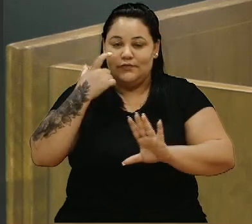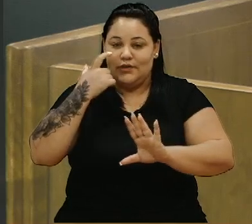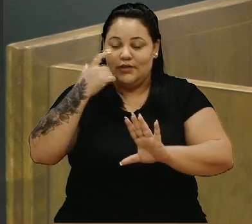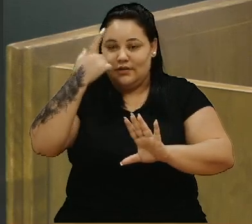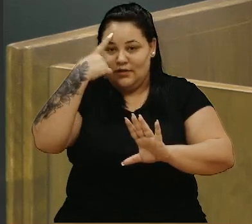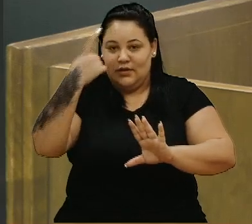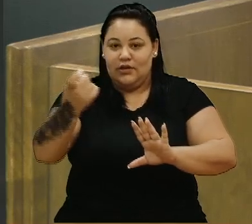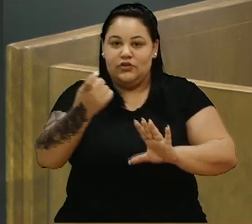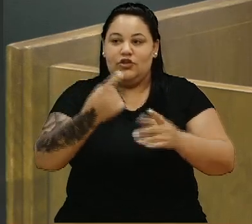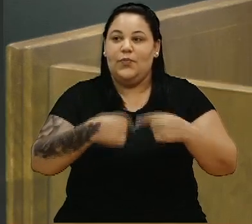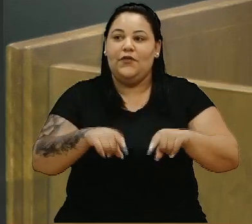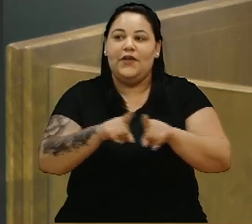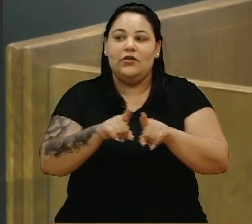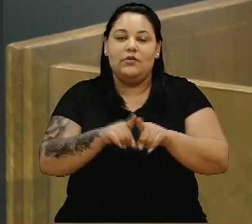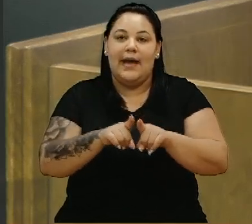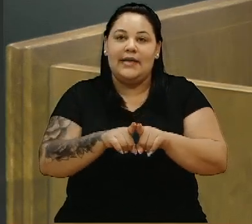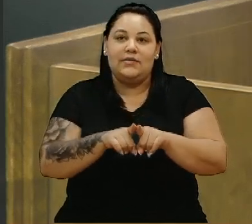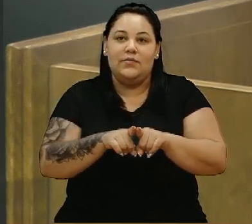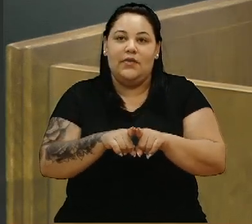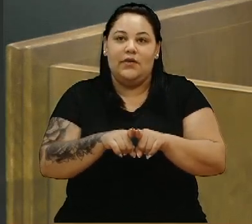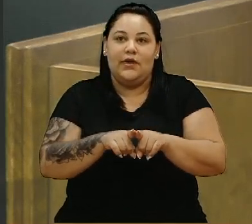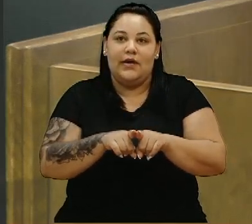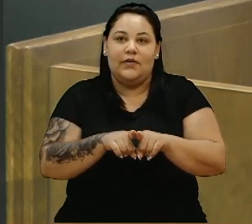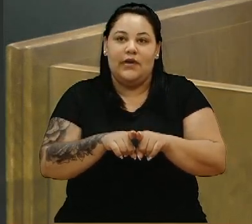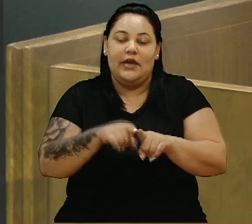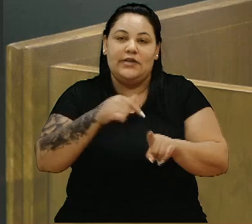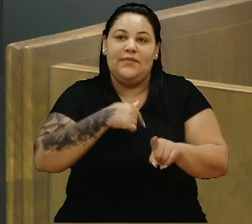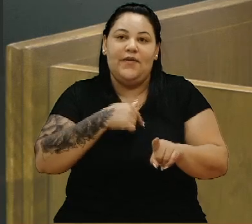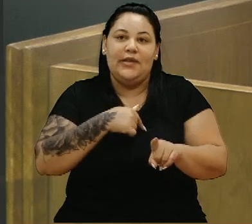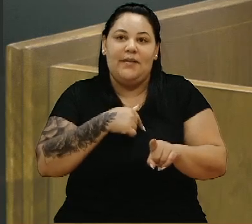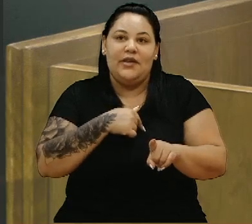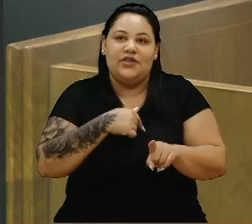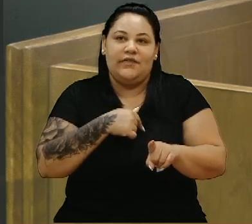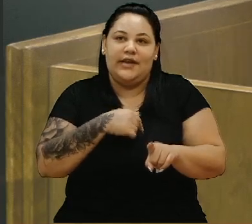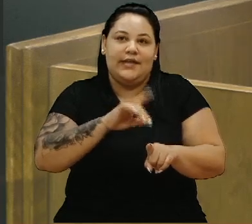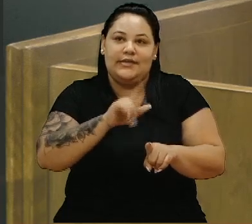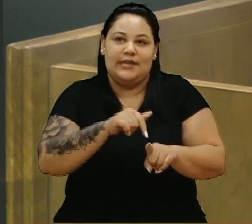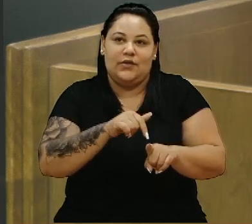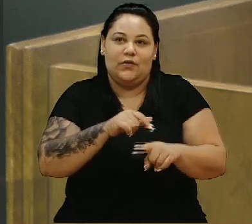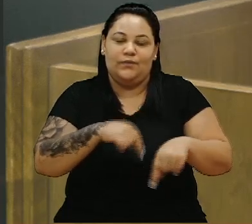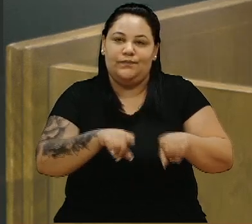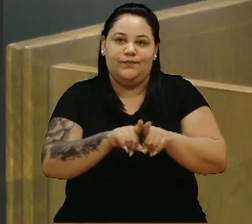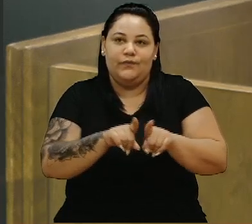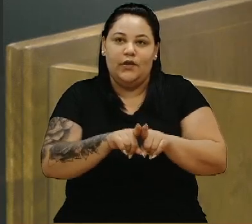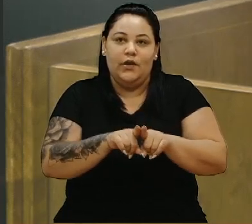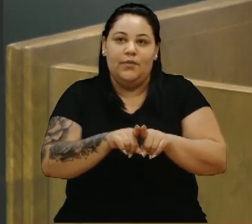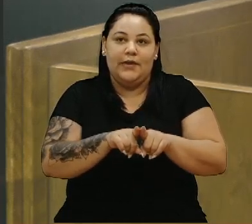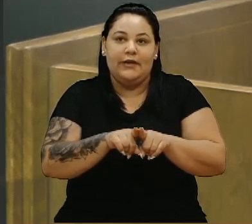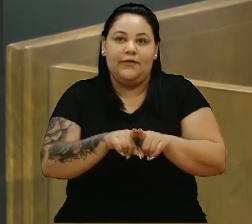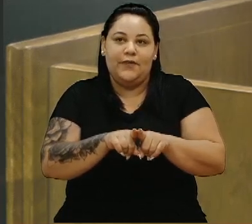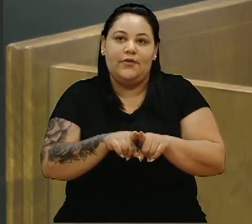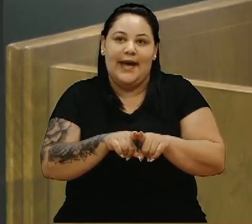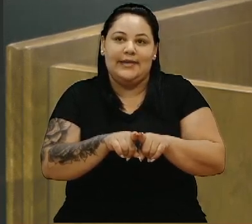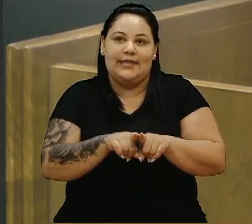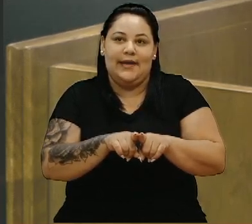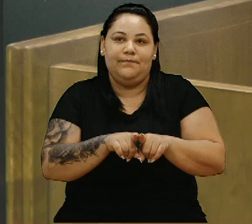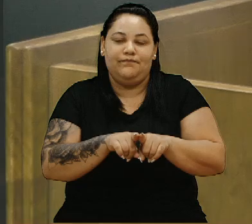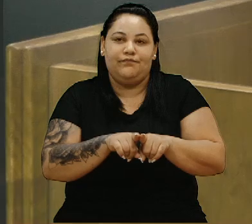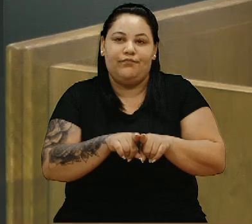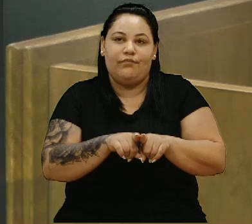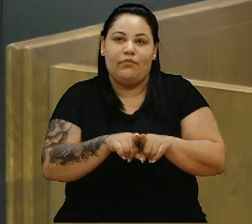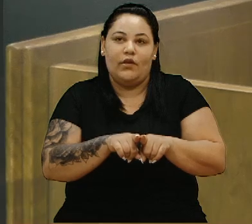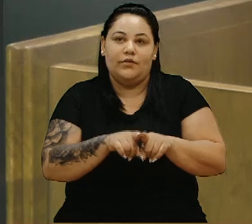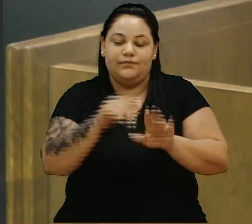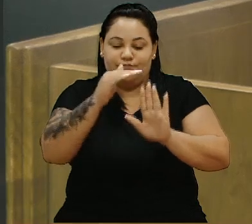do ódio, da agressão. Bom, os encaminhamentos foram, rapidamente, os